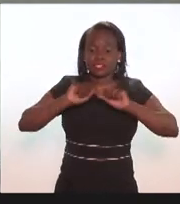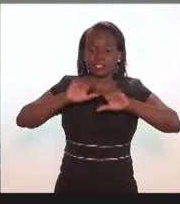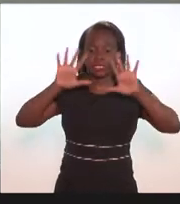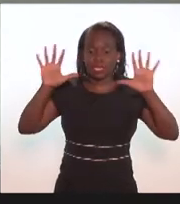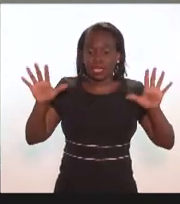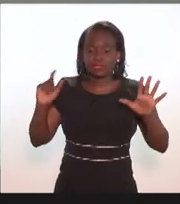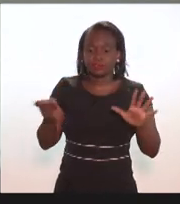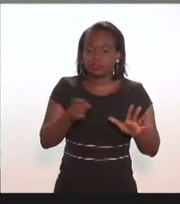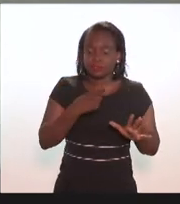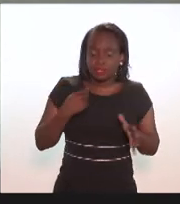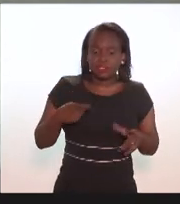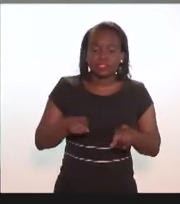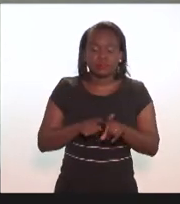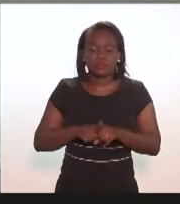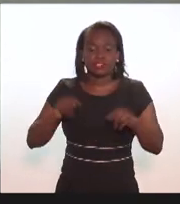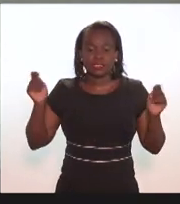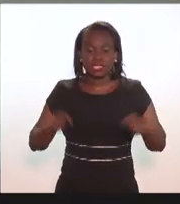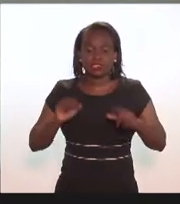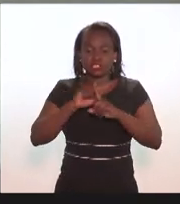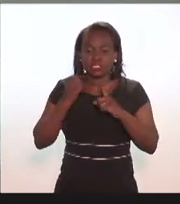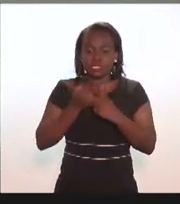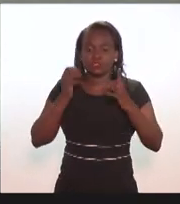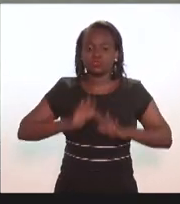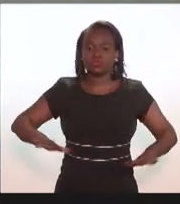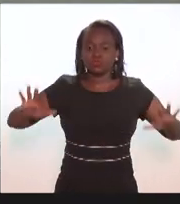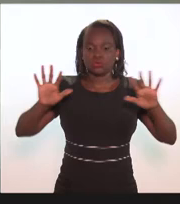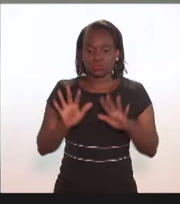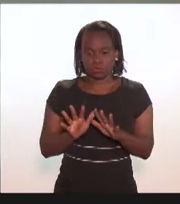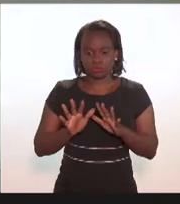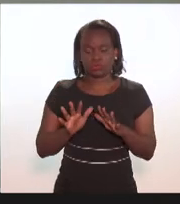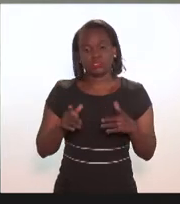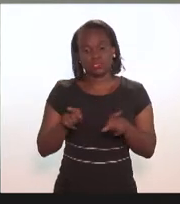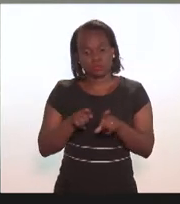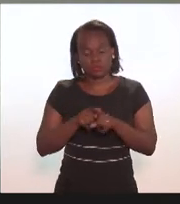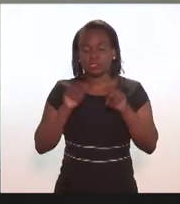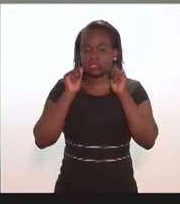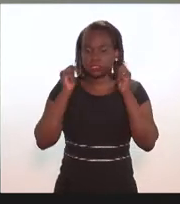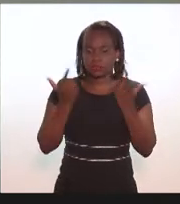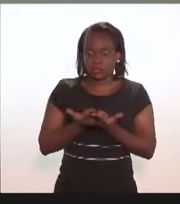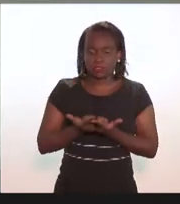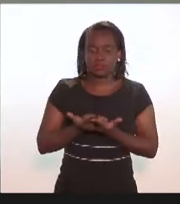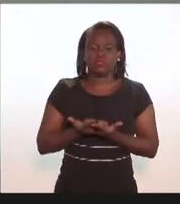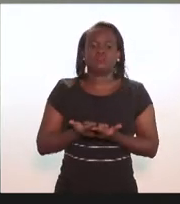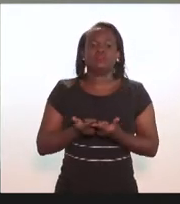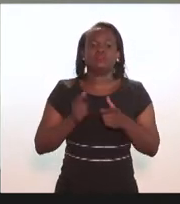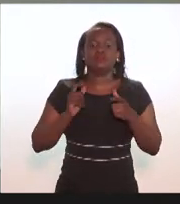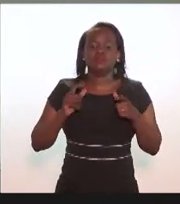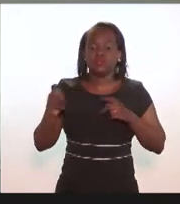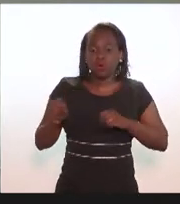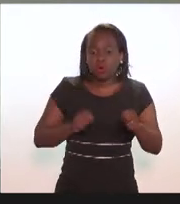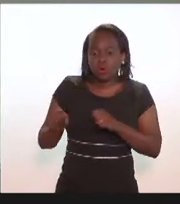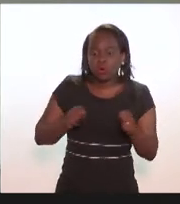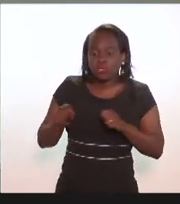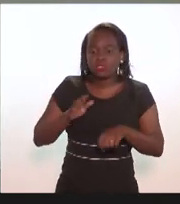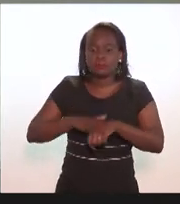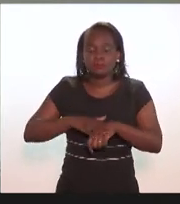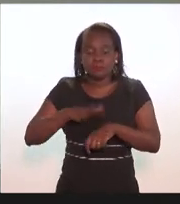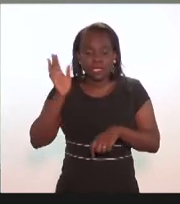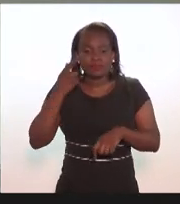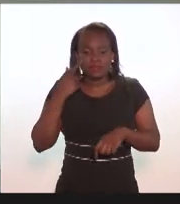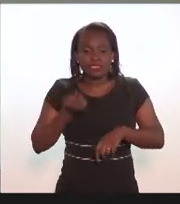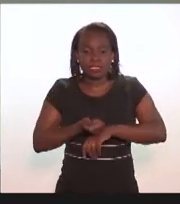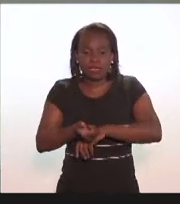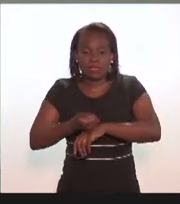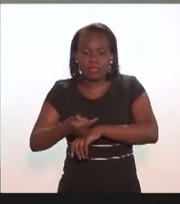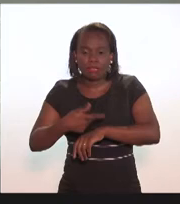fiscal e de possibilitar à sociedade, incluindo aí a Assembleia e o Legislativo, um maior controle sobre a concessão